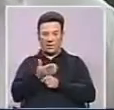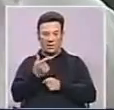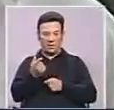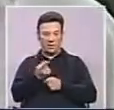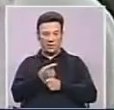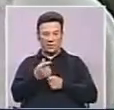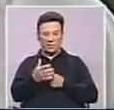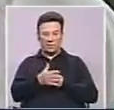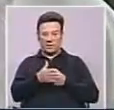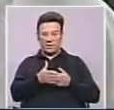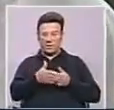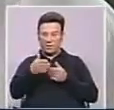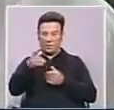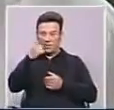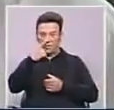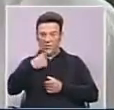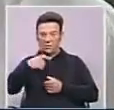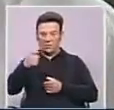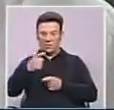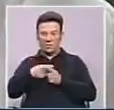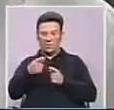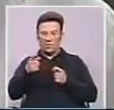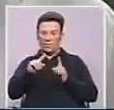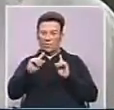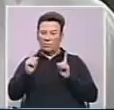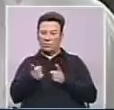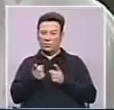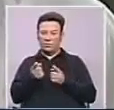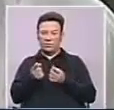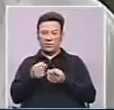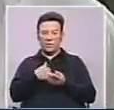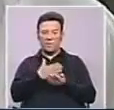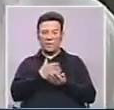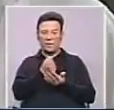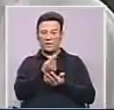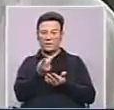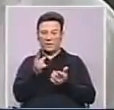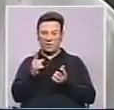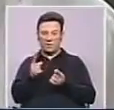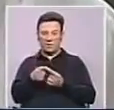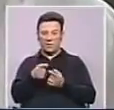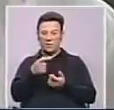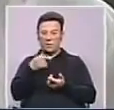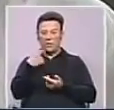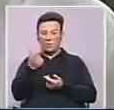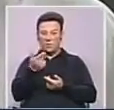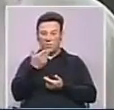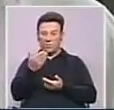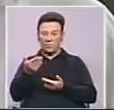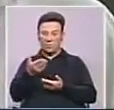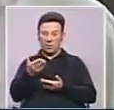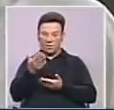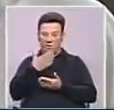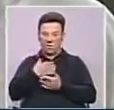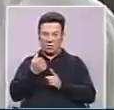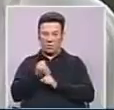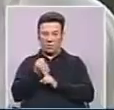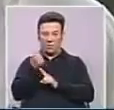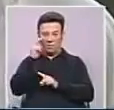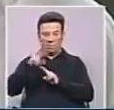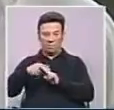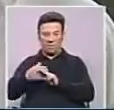fomos selecionados para uma shortlist de empresas, onde nos foi colocado um desafio mais